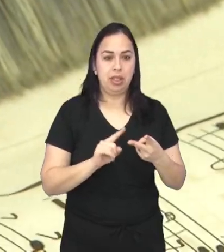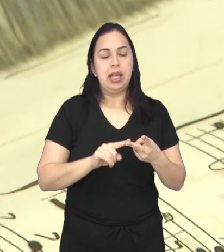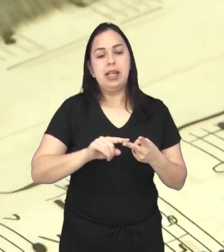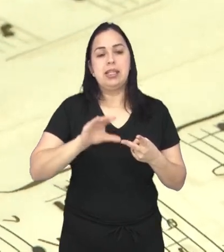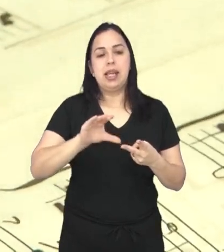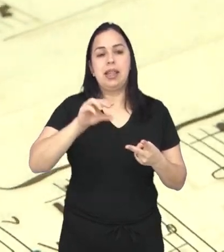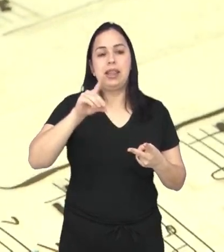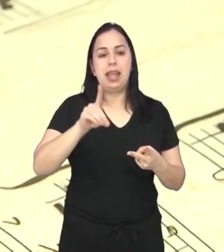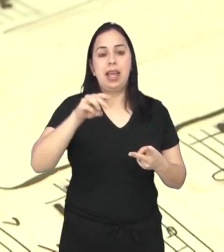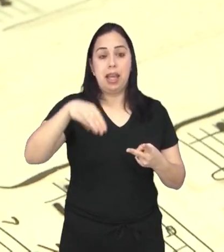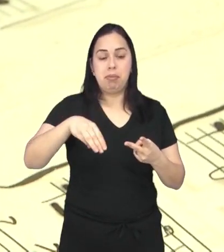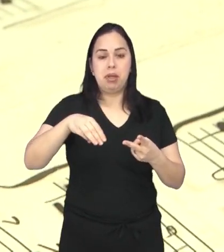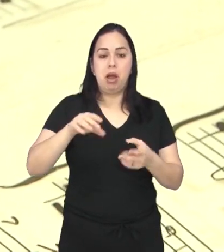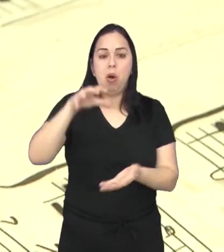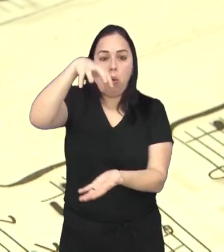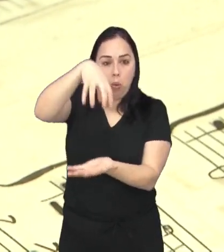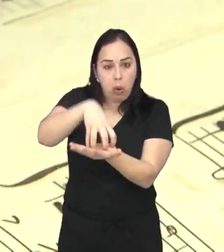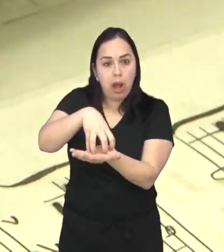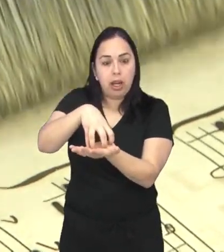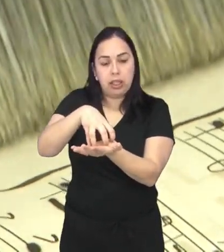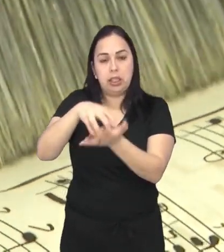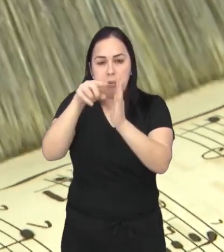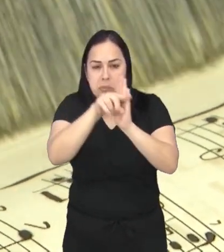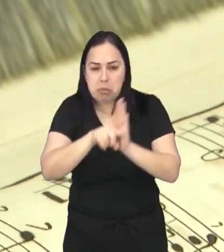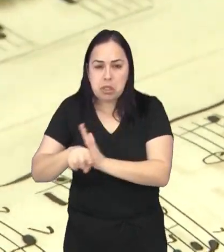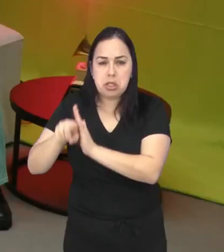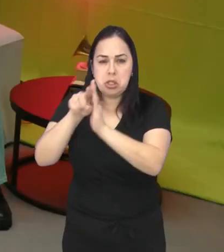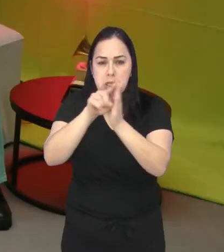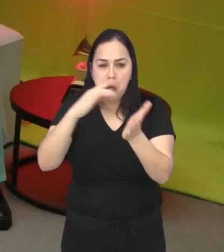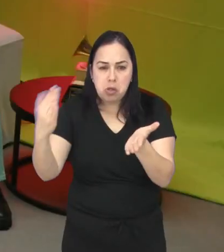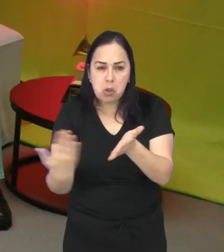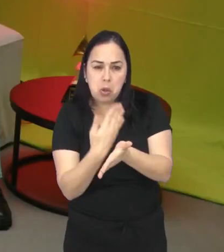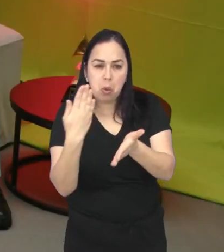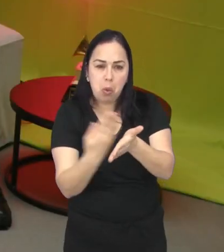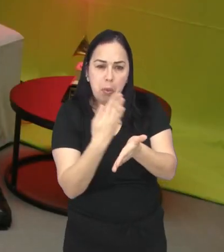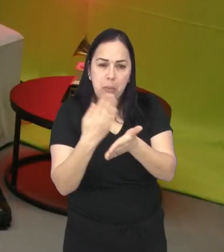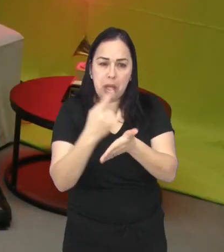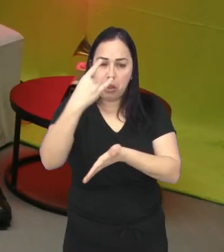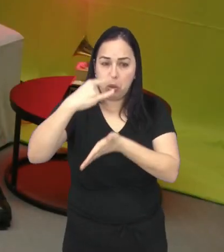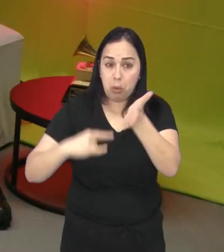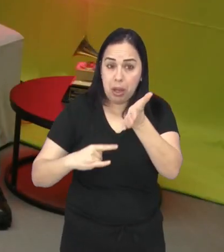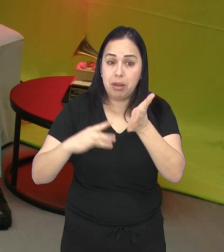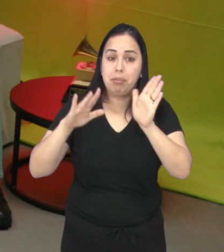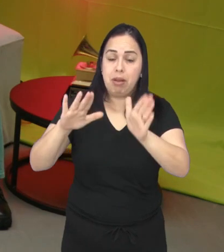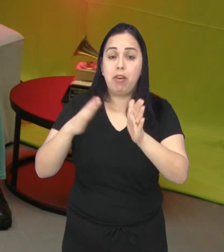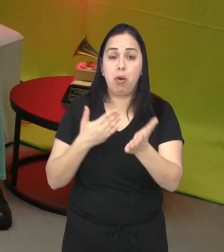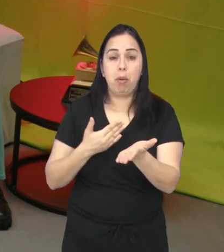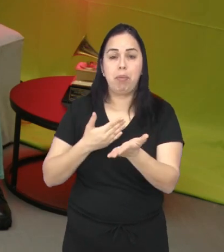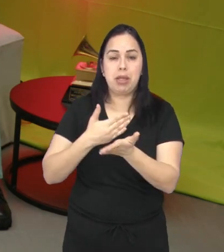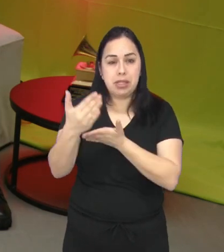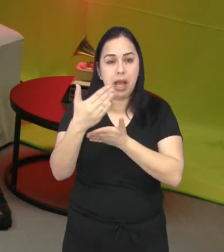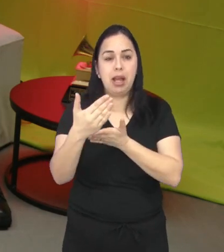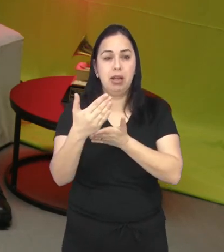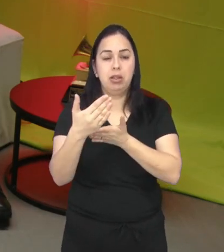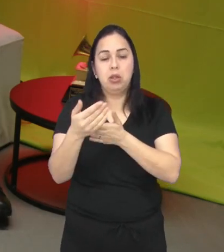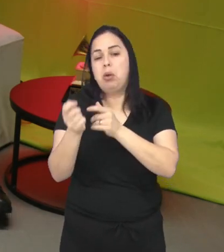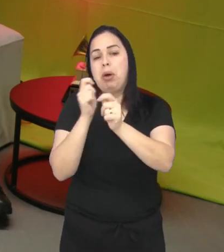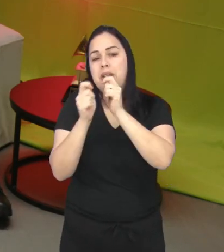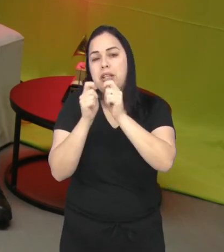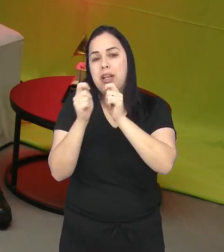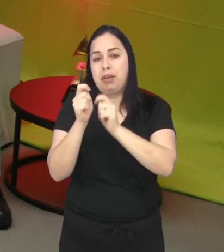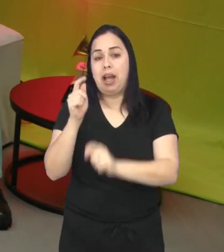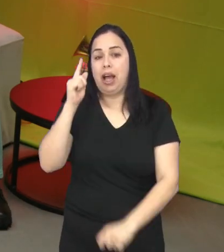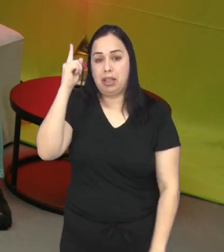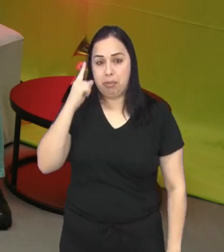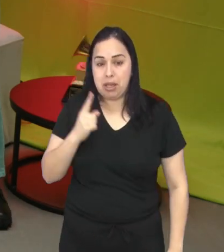o Centro de Documentação Musical de São José. Olha, mas a gente vai começar com uma matéria muito legal que a Tamires preparou para